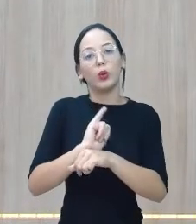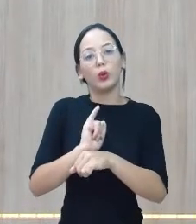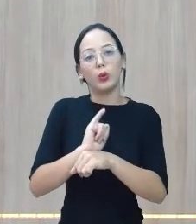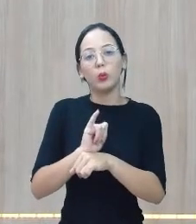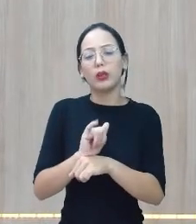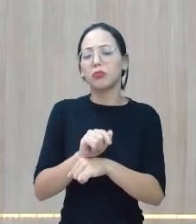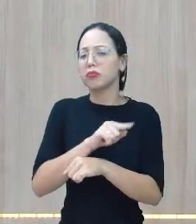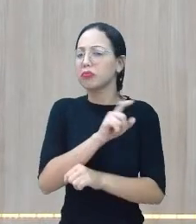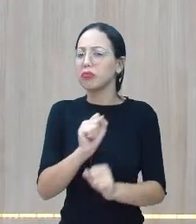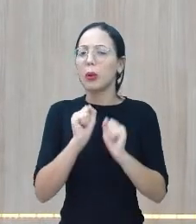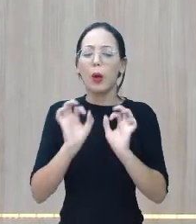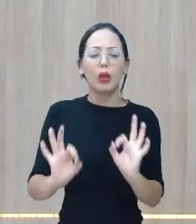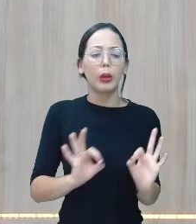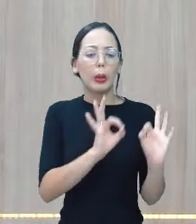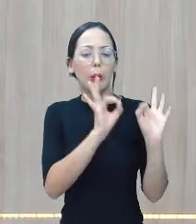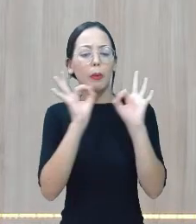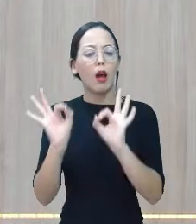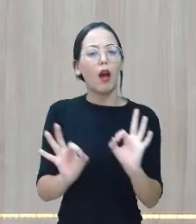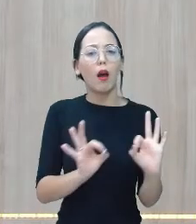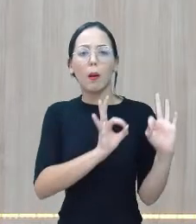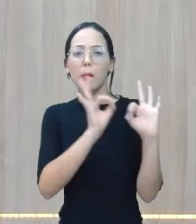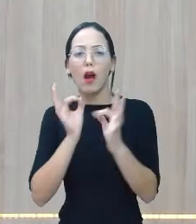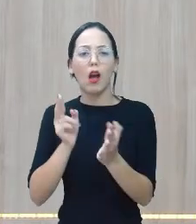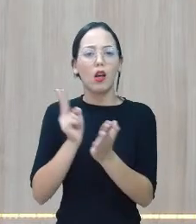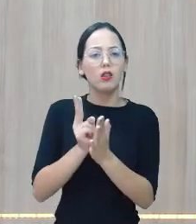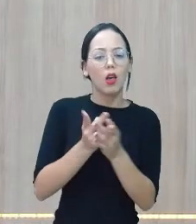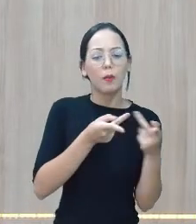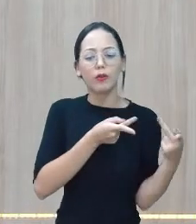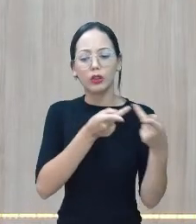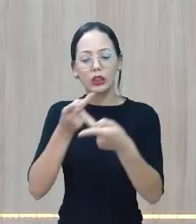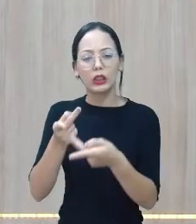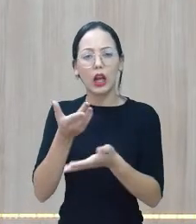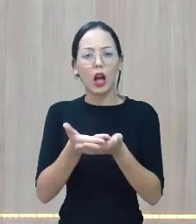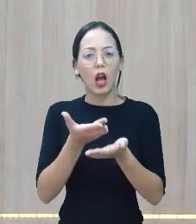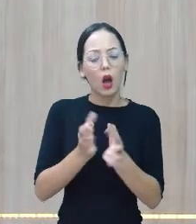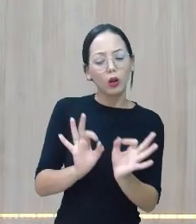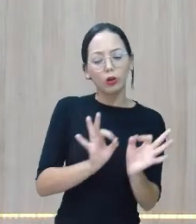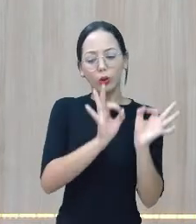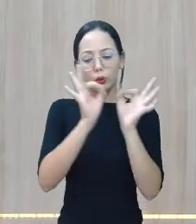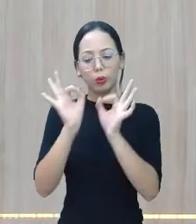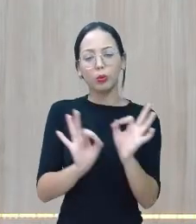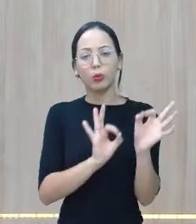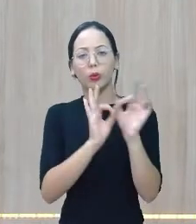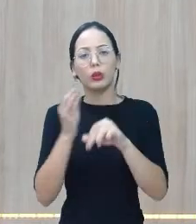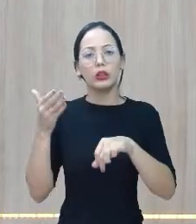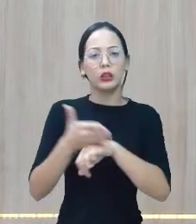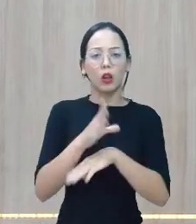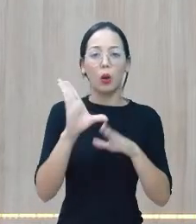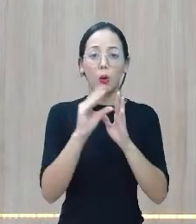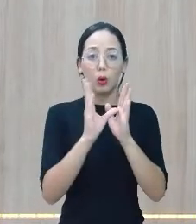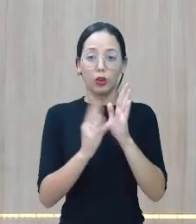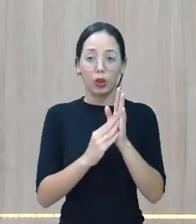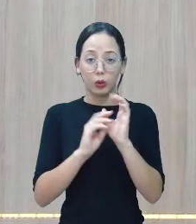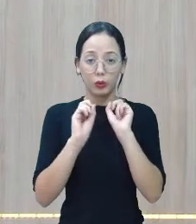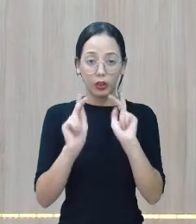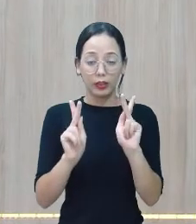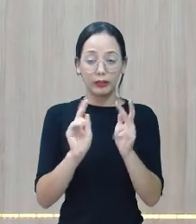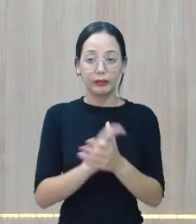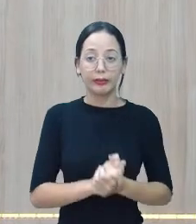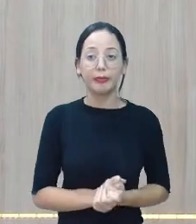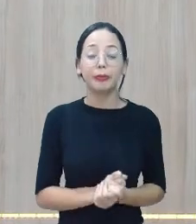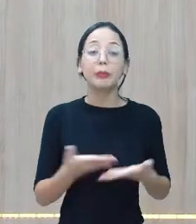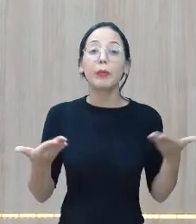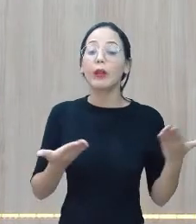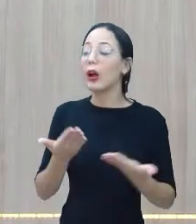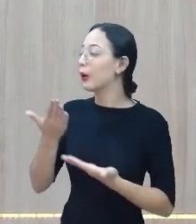quantas vezes vocês quiserem, vocês podem visitar essa aula, revisitar e ter acesso a este conteúdo, a esta explicação.